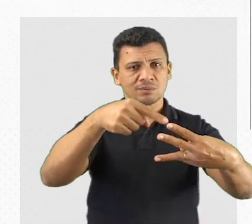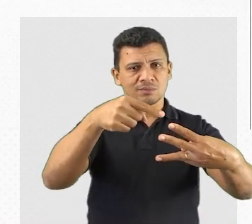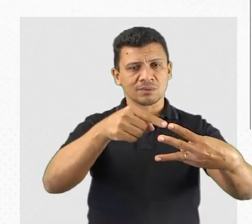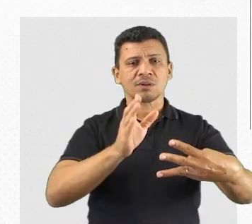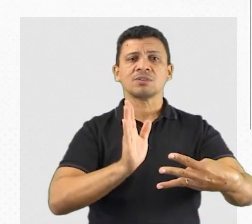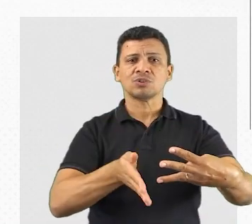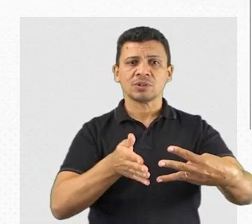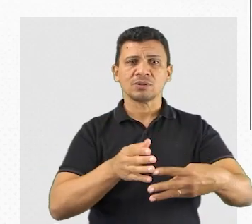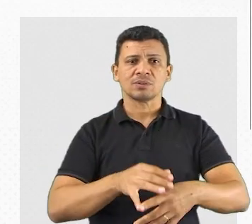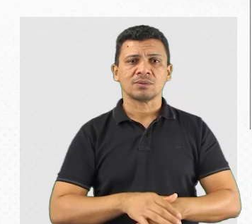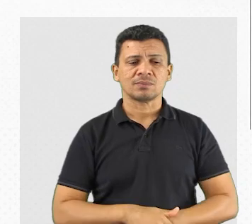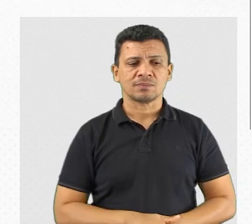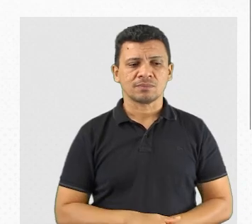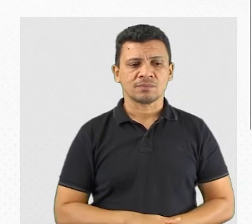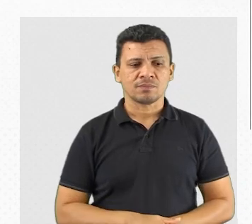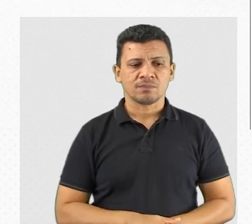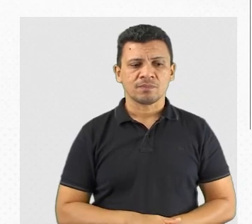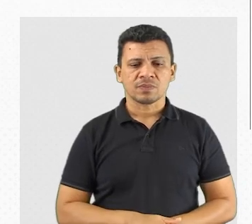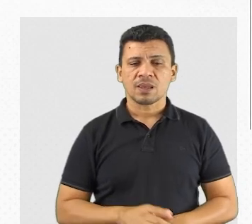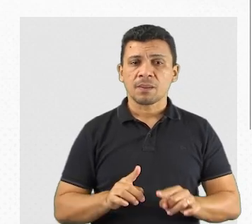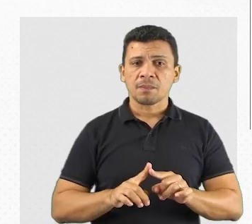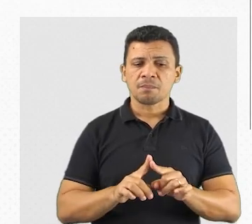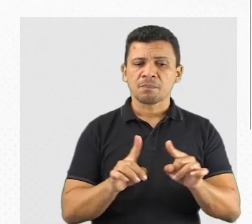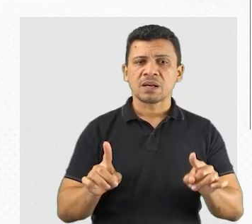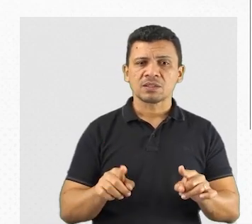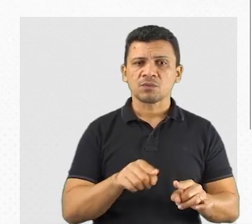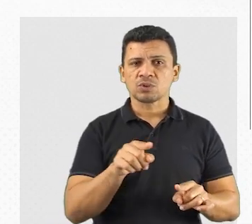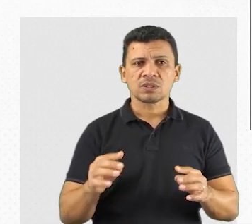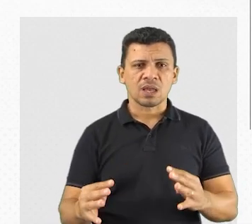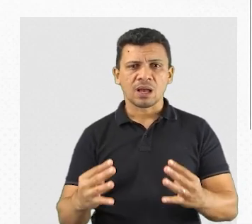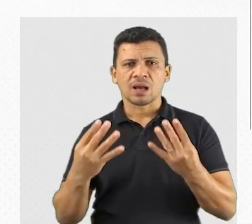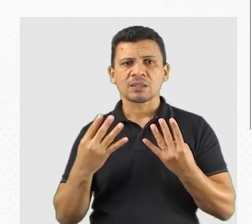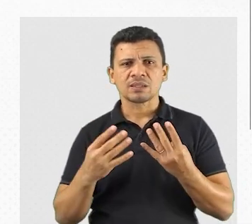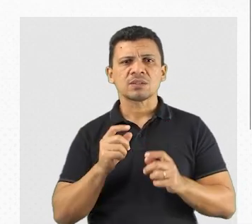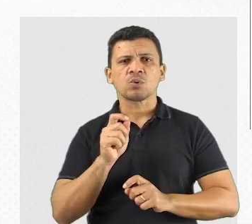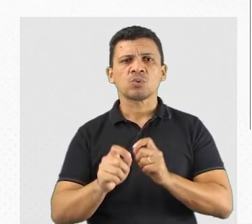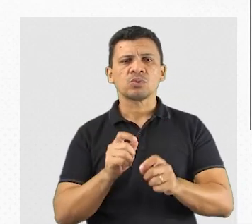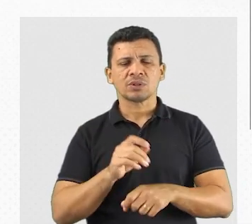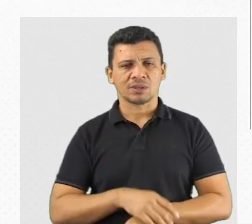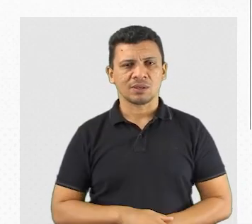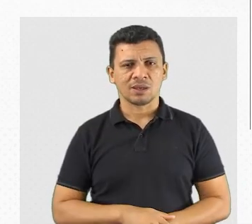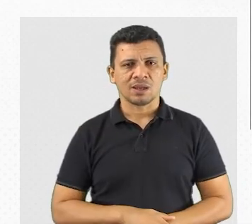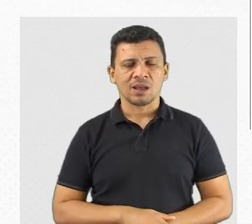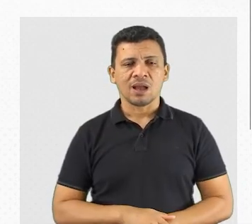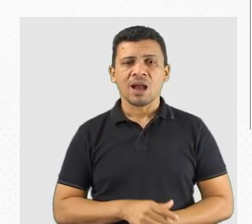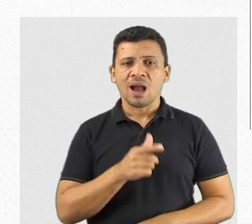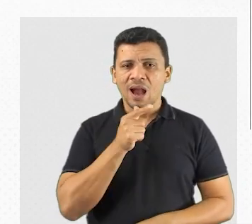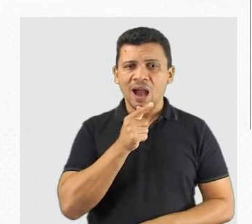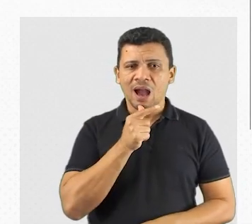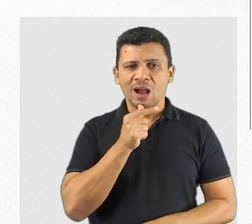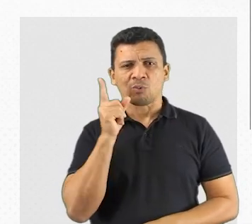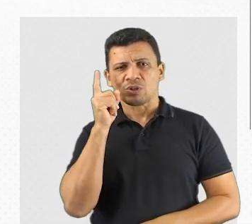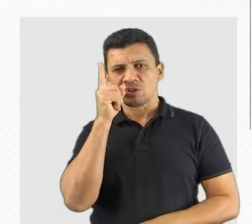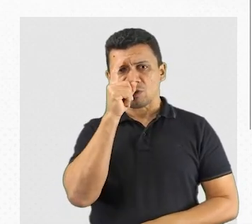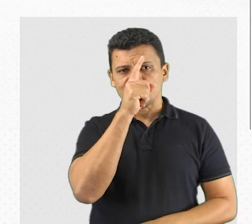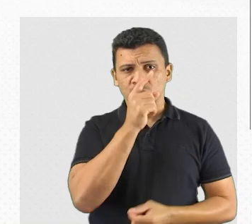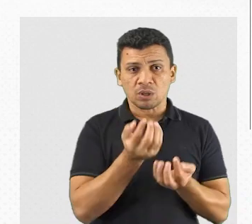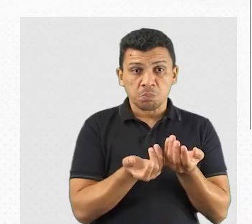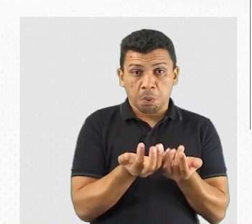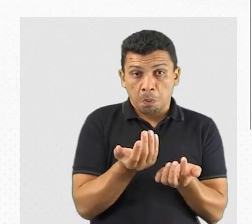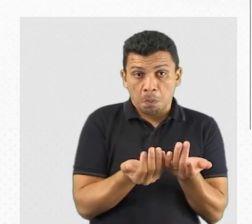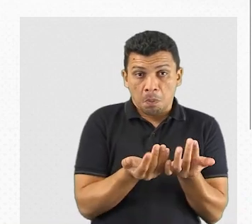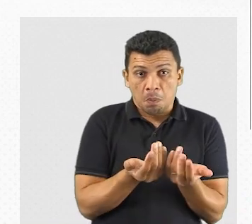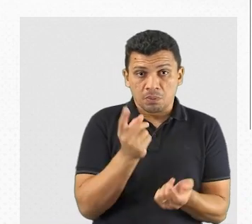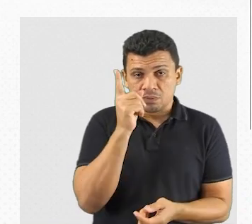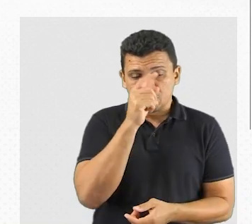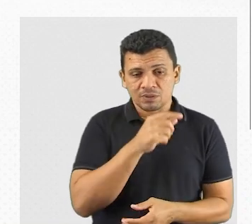ebulioscopia, tá? Só que o que eu quero chamar a tua atenção é que como a água vai ter dificuldade para entrar em ebulição, a quantidade de